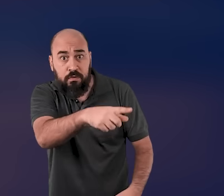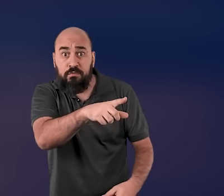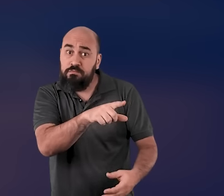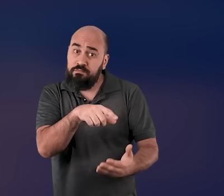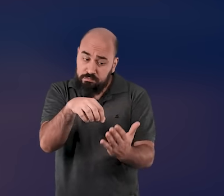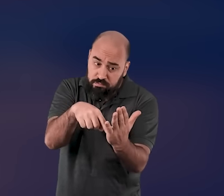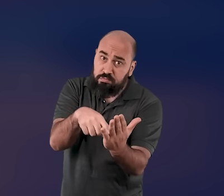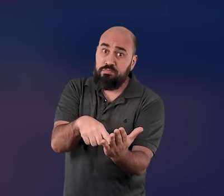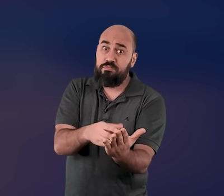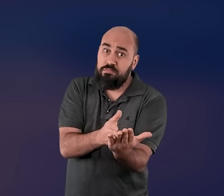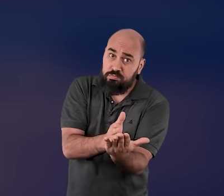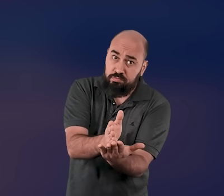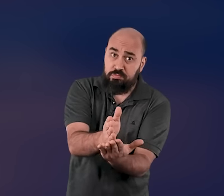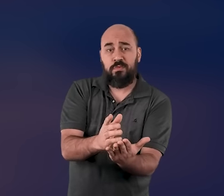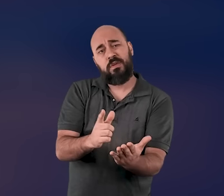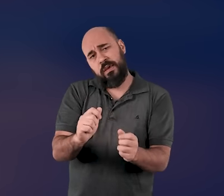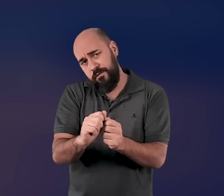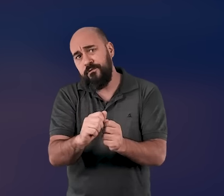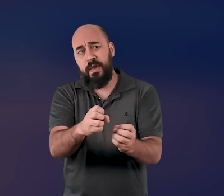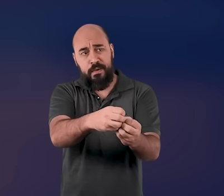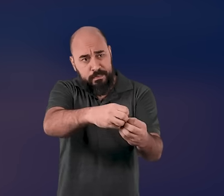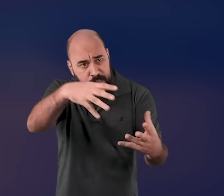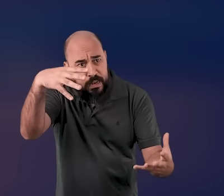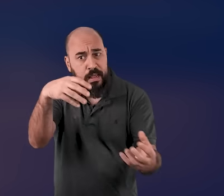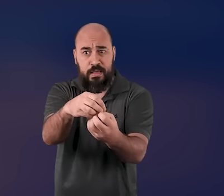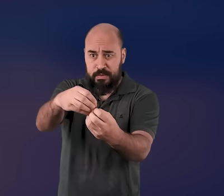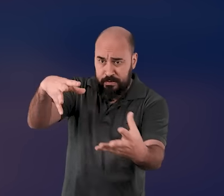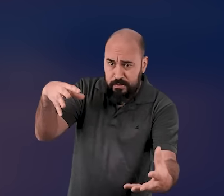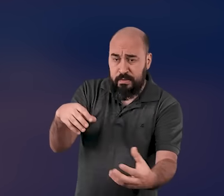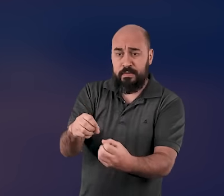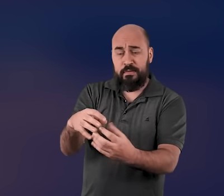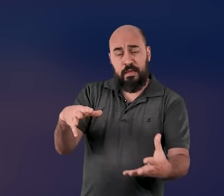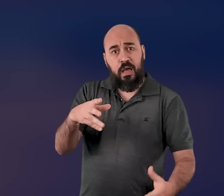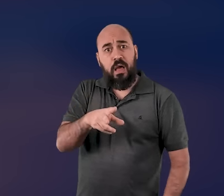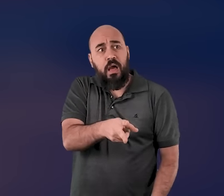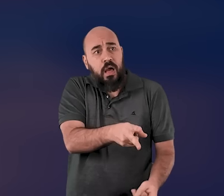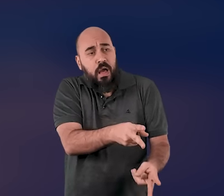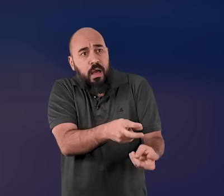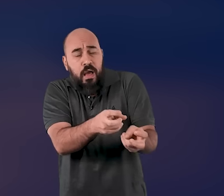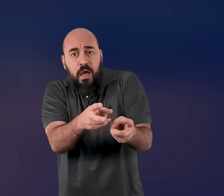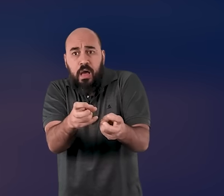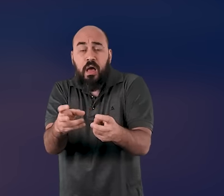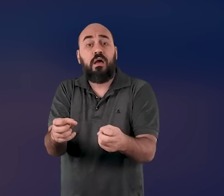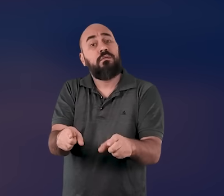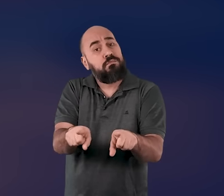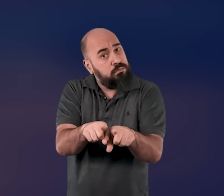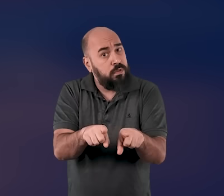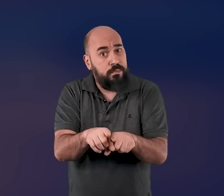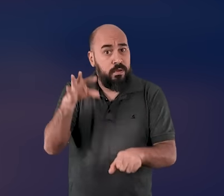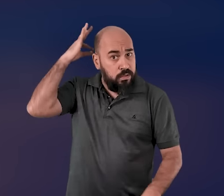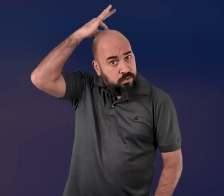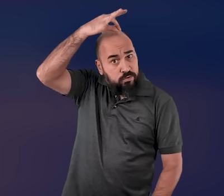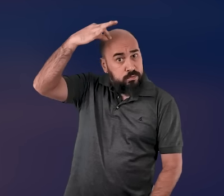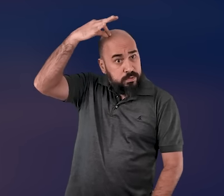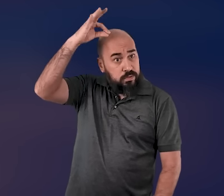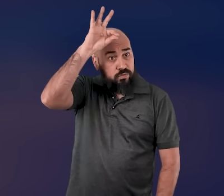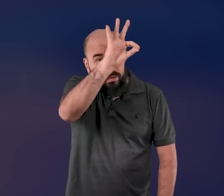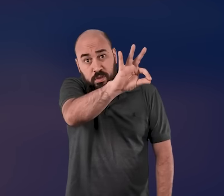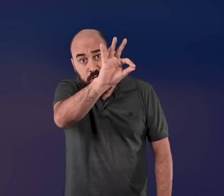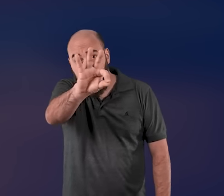de sinais, prodígios, vários milagres e a distribuição do Espírito Santo segundo